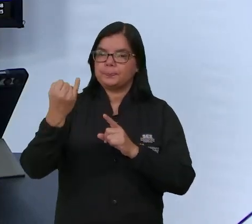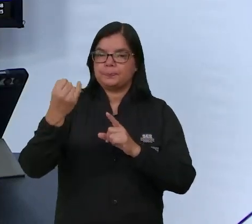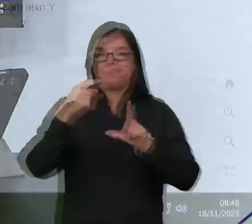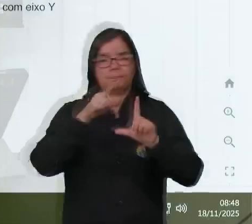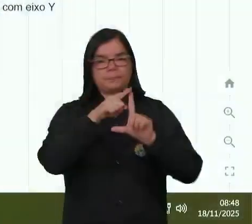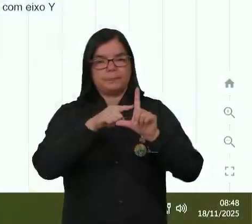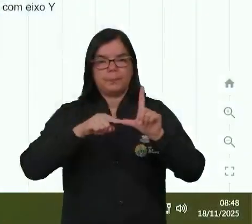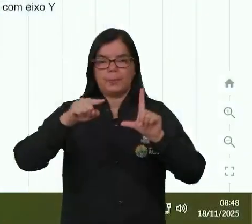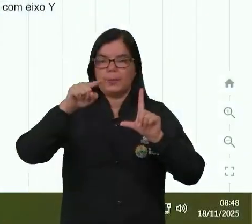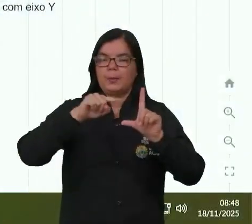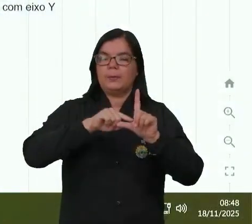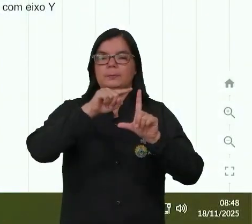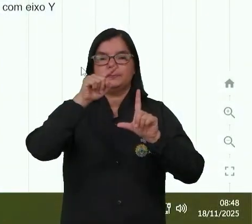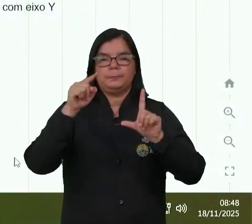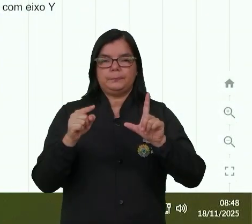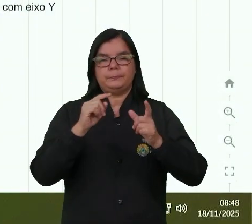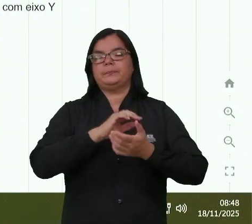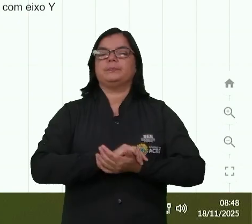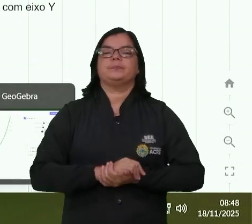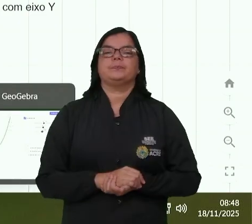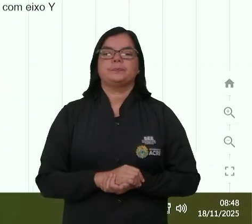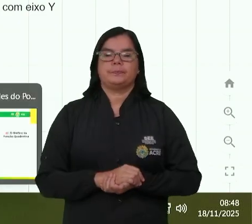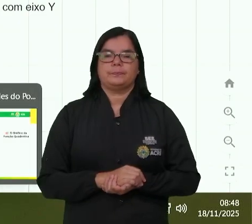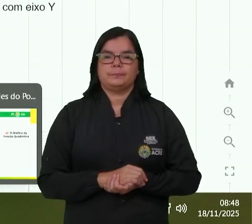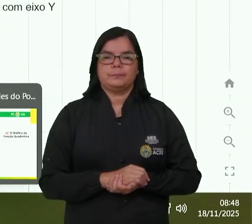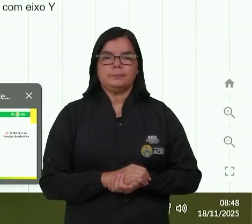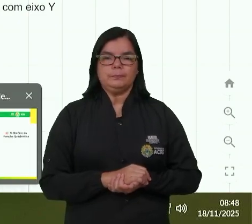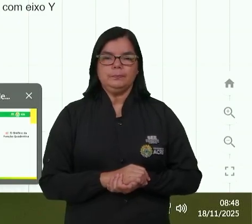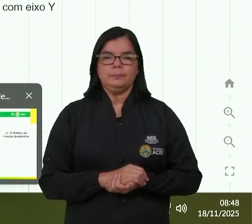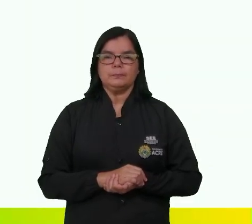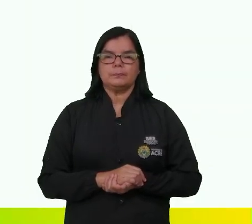parábola. Então vamos lá.